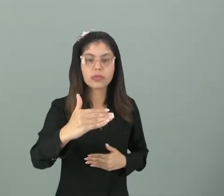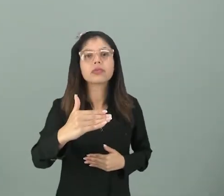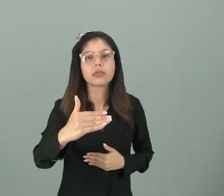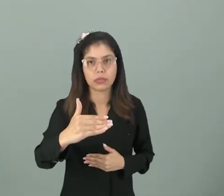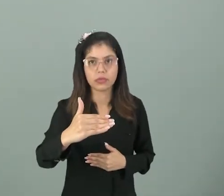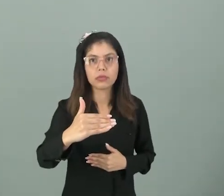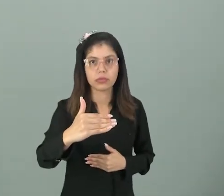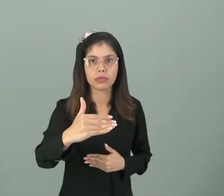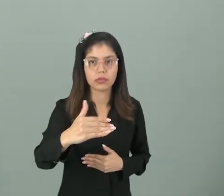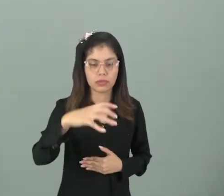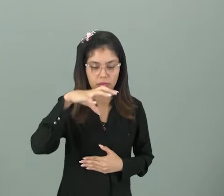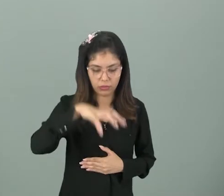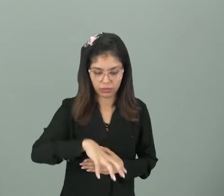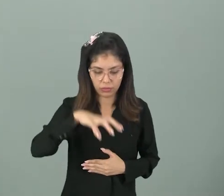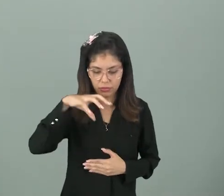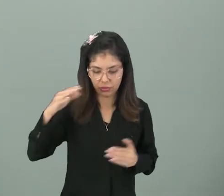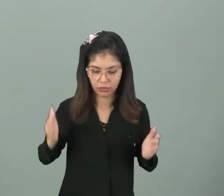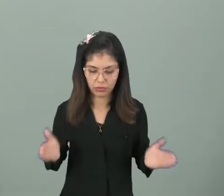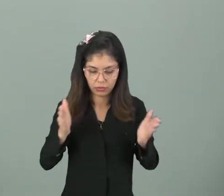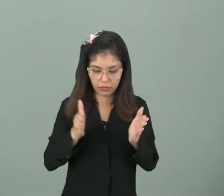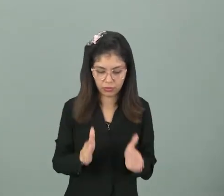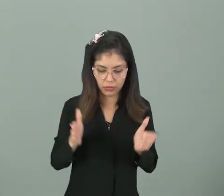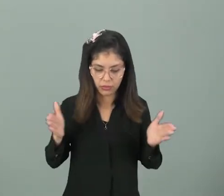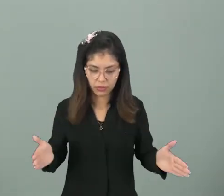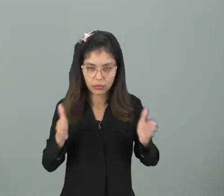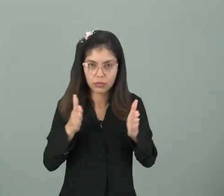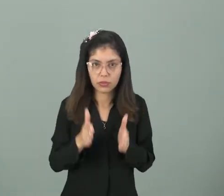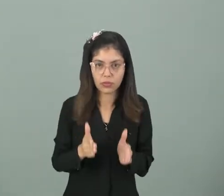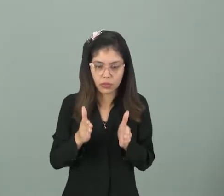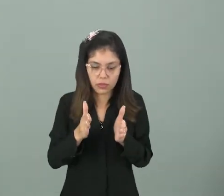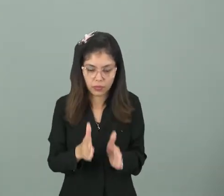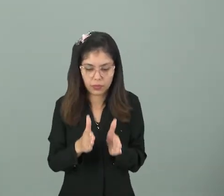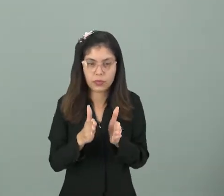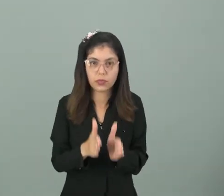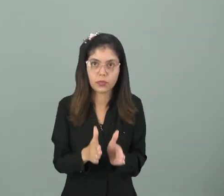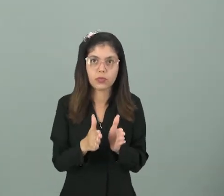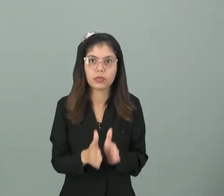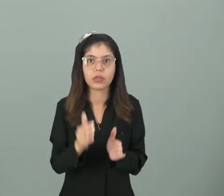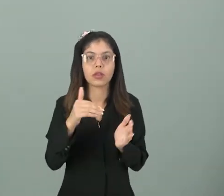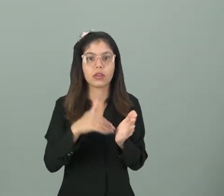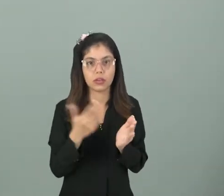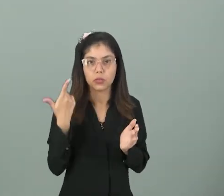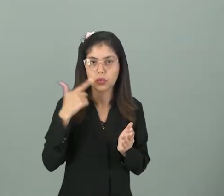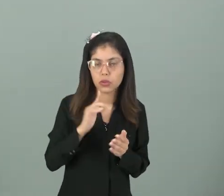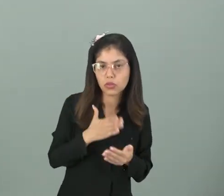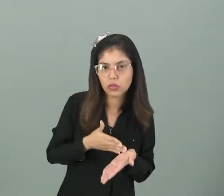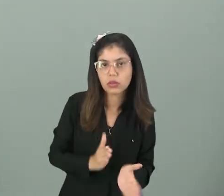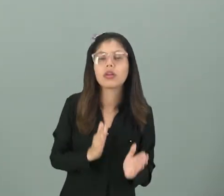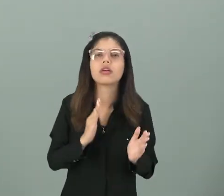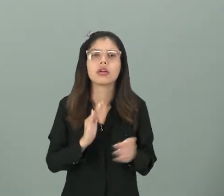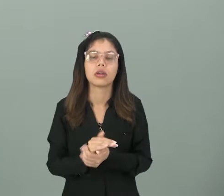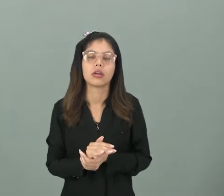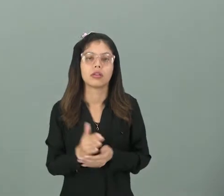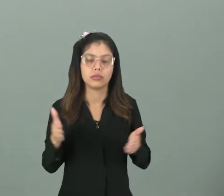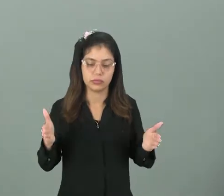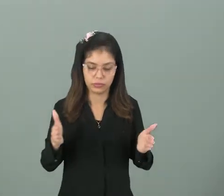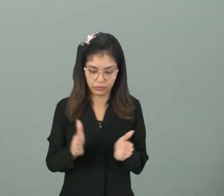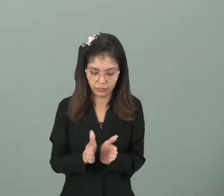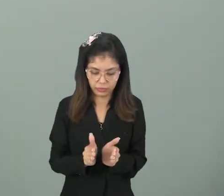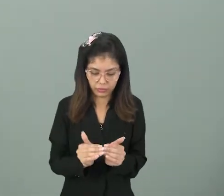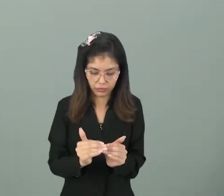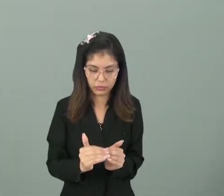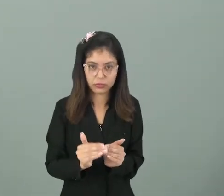dessa caixa você ir colocando produtos cada vez mais específicos, até que você consiga chegar ao nível